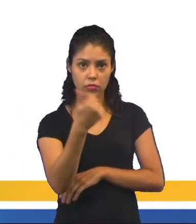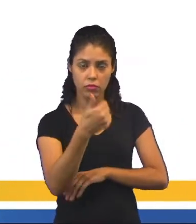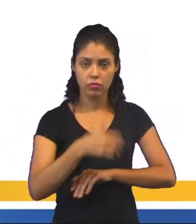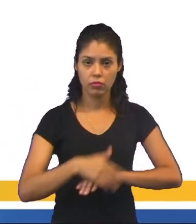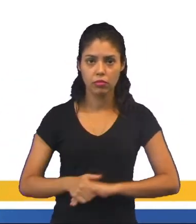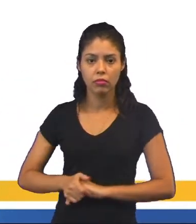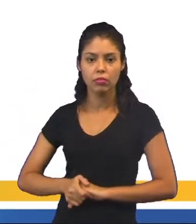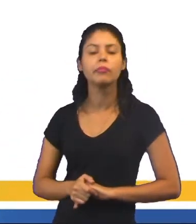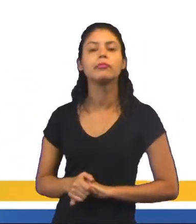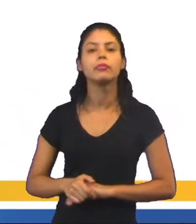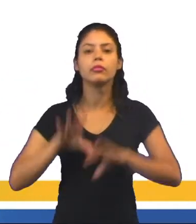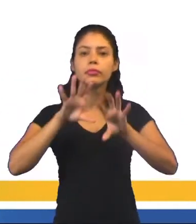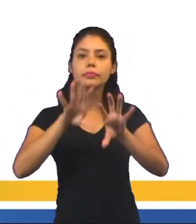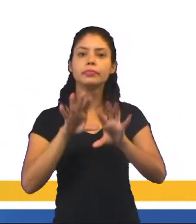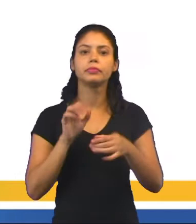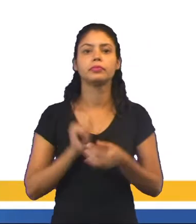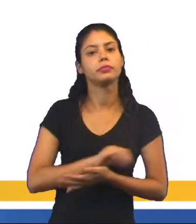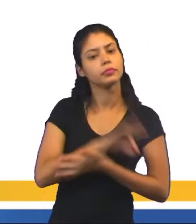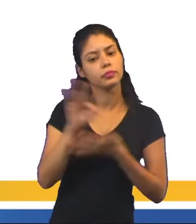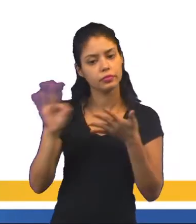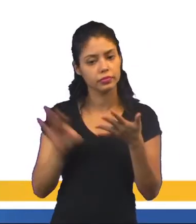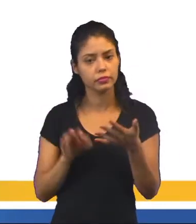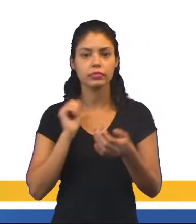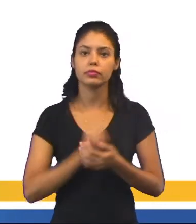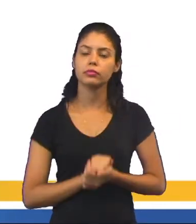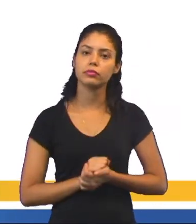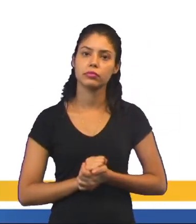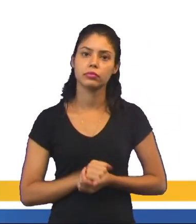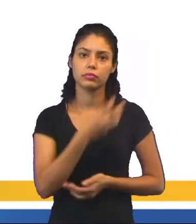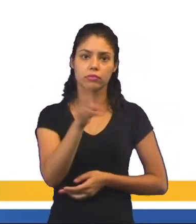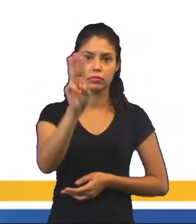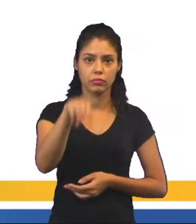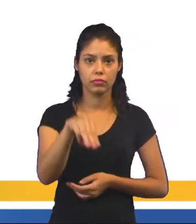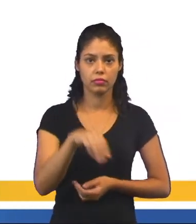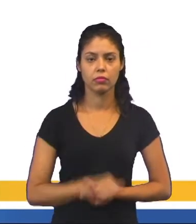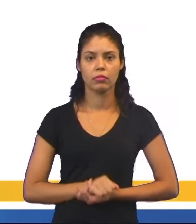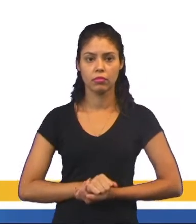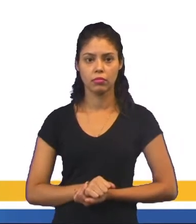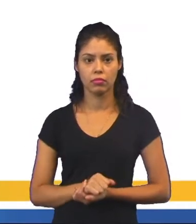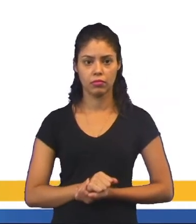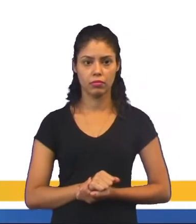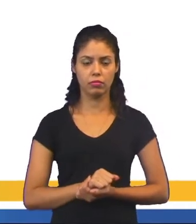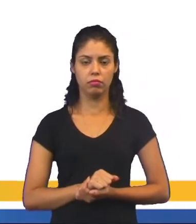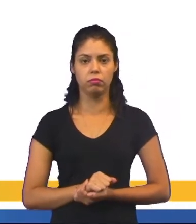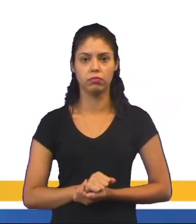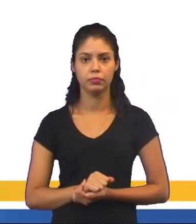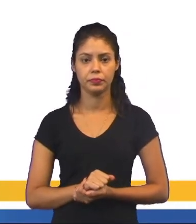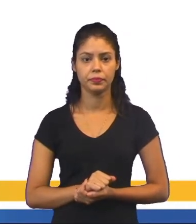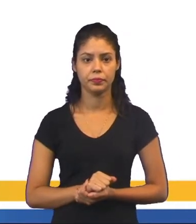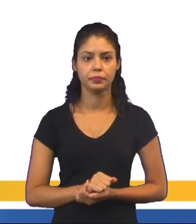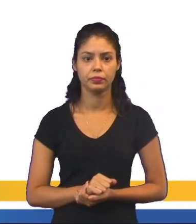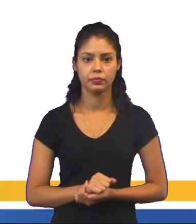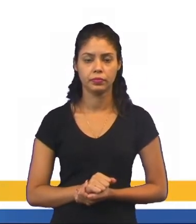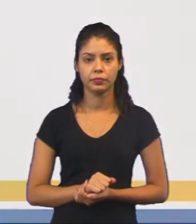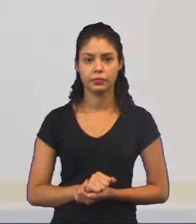bem? Então, esses aí são os elementos de uma matriz.